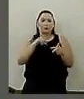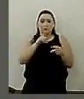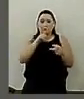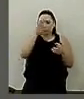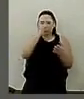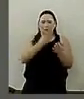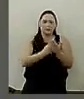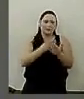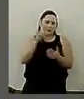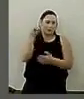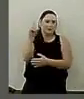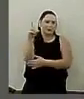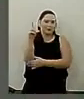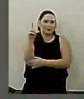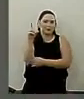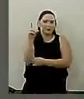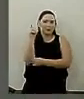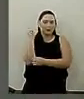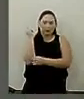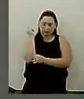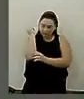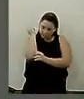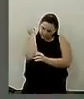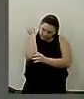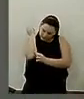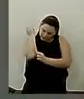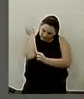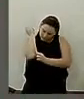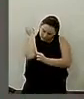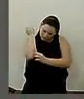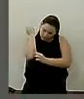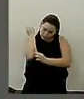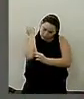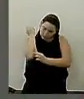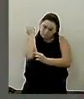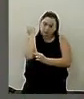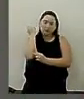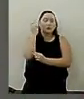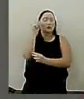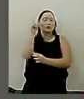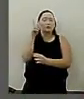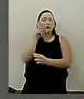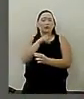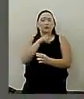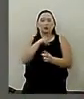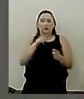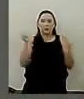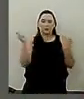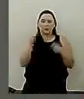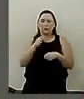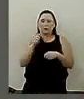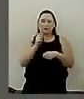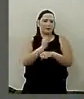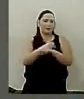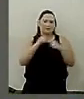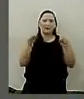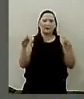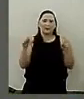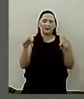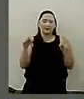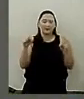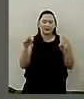em deuses. E Deus foi simplesmente o melhor Deus que o homem pôde pensar nessas